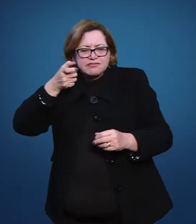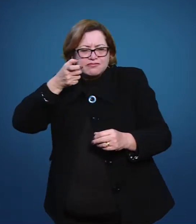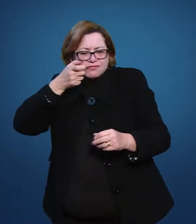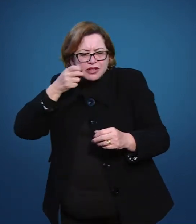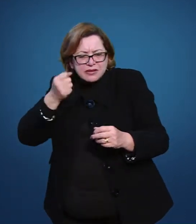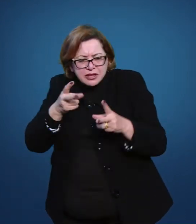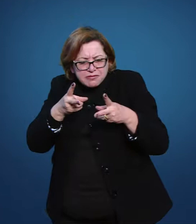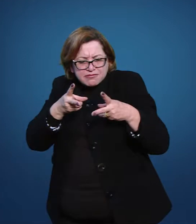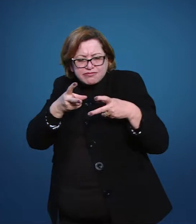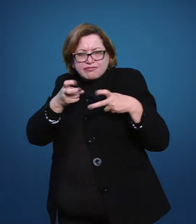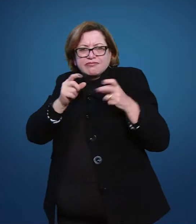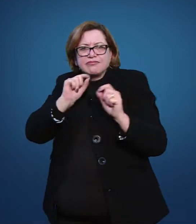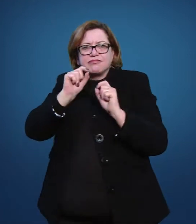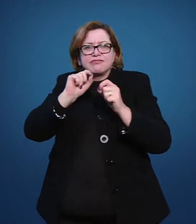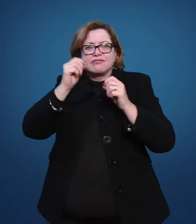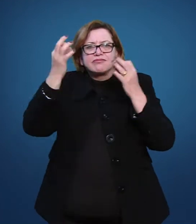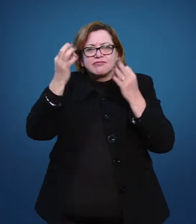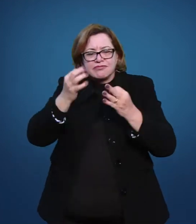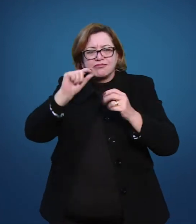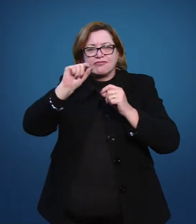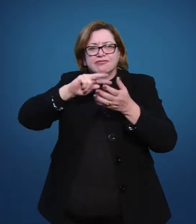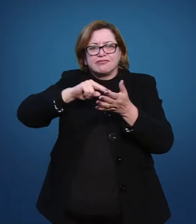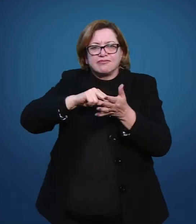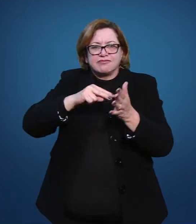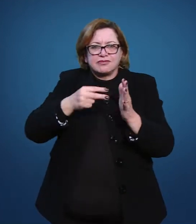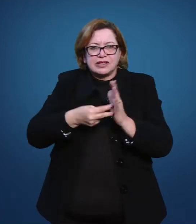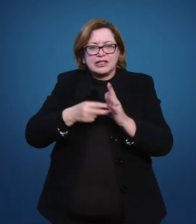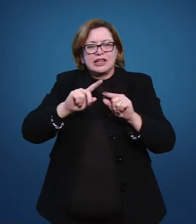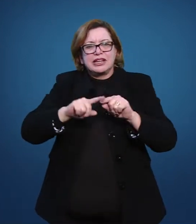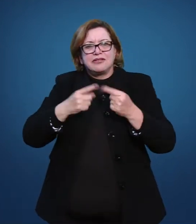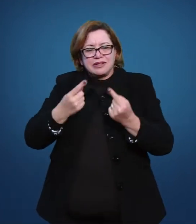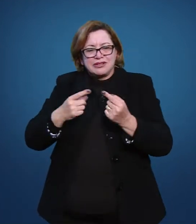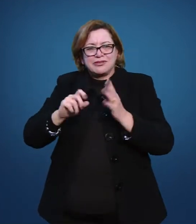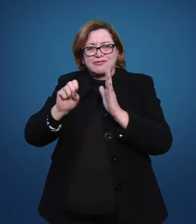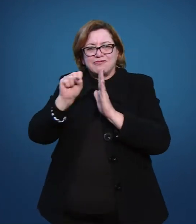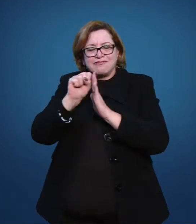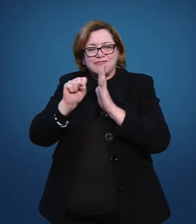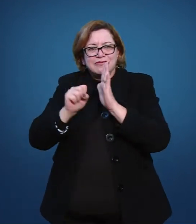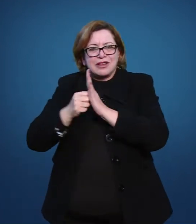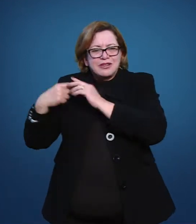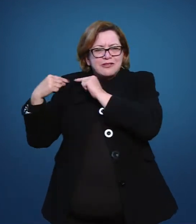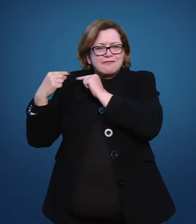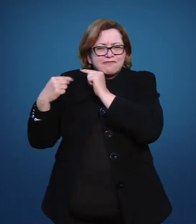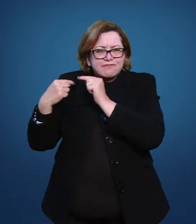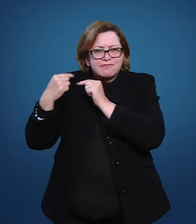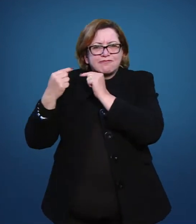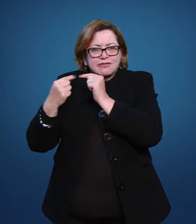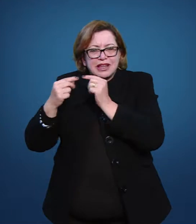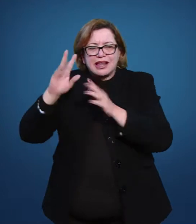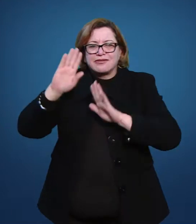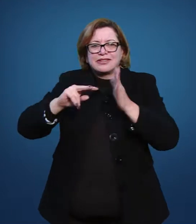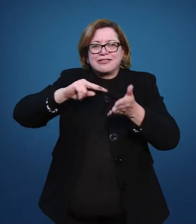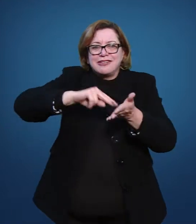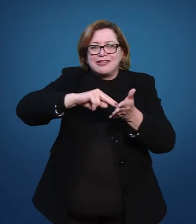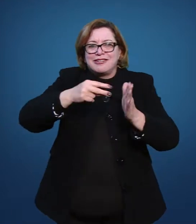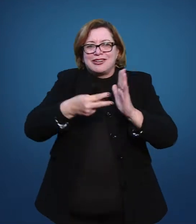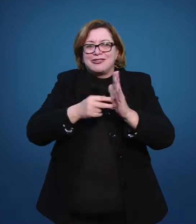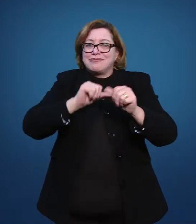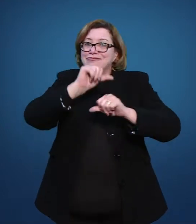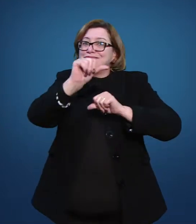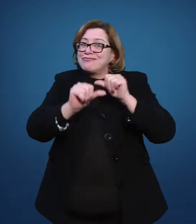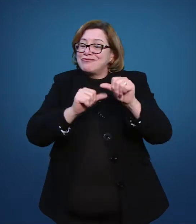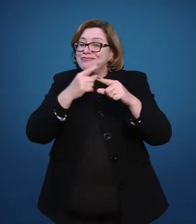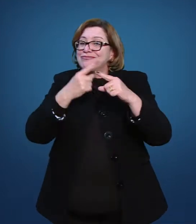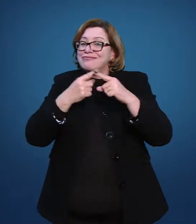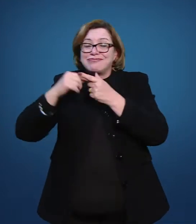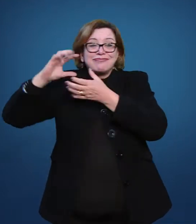interpretar adequadamente esses significados. Entretanto, com o passar dos séculos, esses significados mudam, porque o contexto histórico é outro,